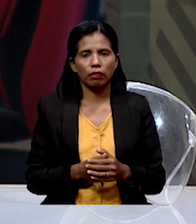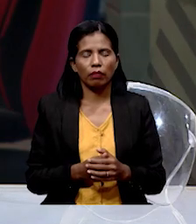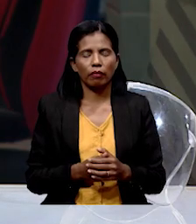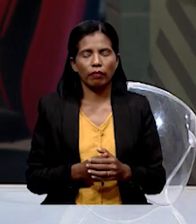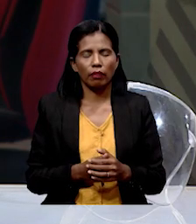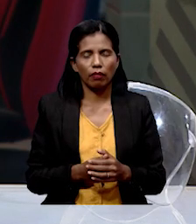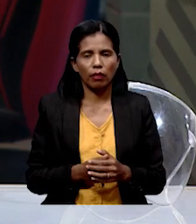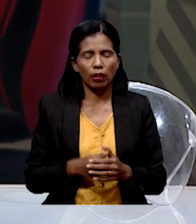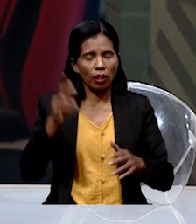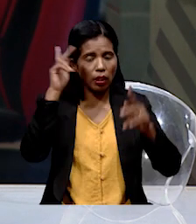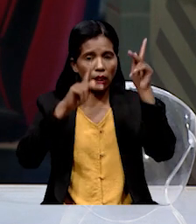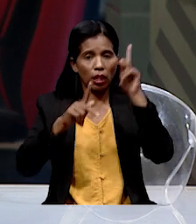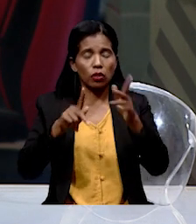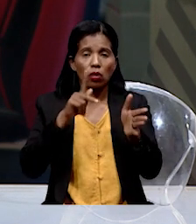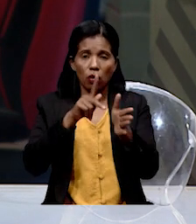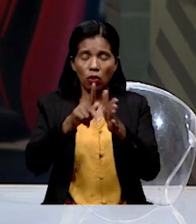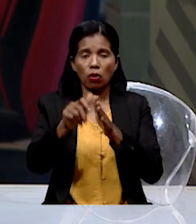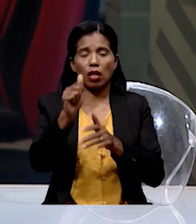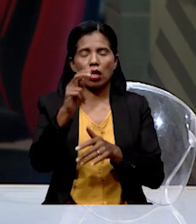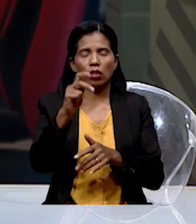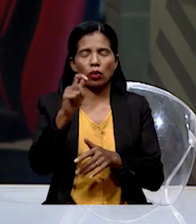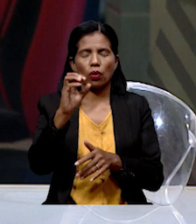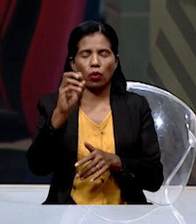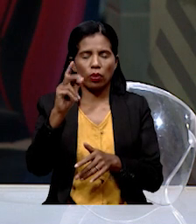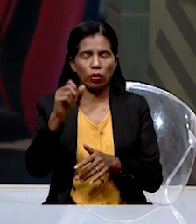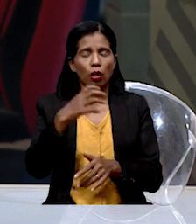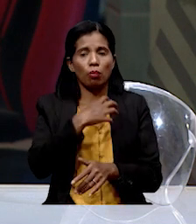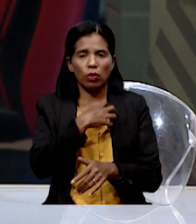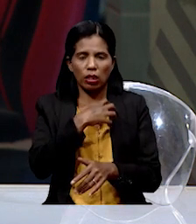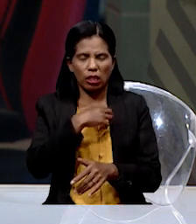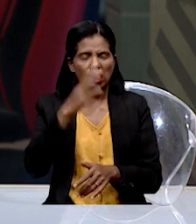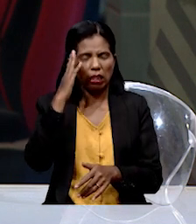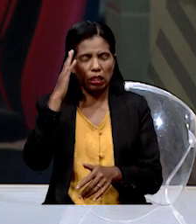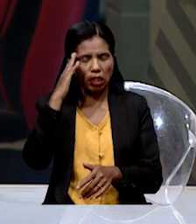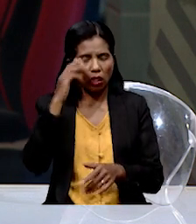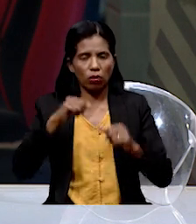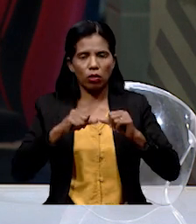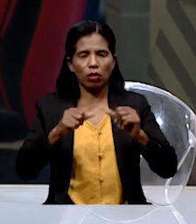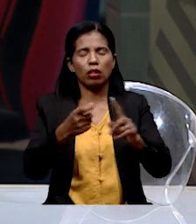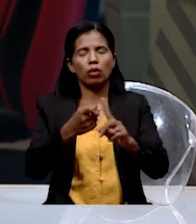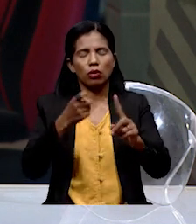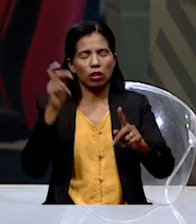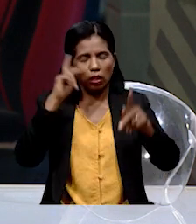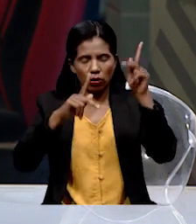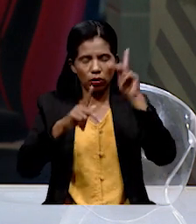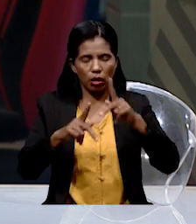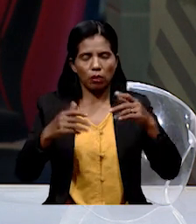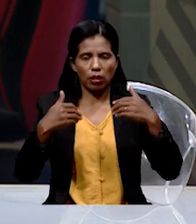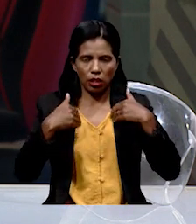Caso Ojo Antônio de Jesus e Delta 1, Penitelli desconfia a continuação ou se caso Sirene B aconteceu.